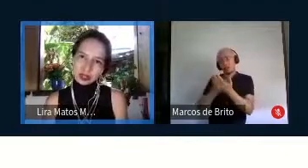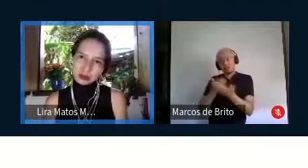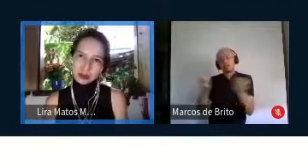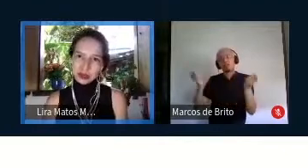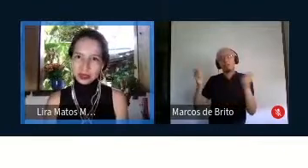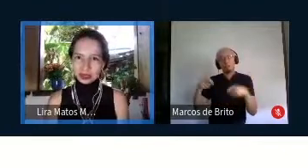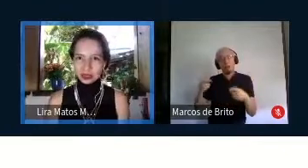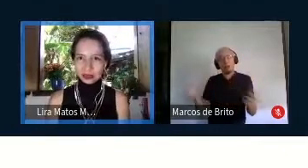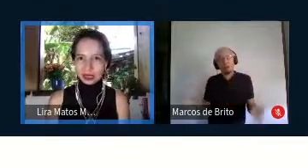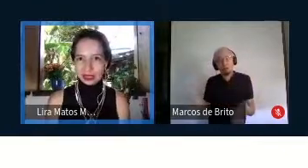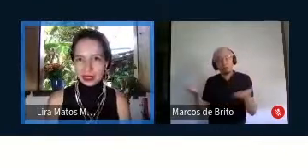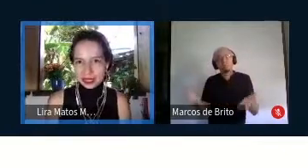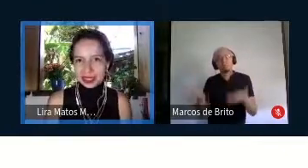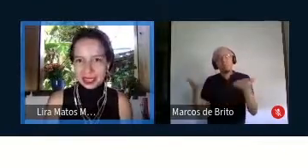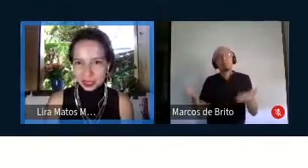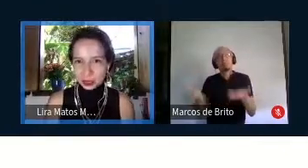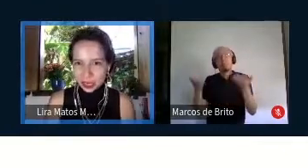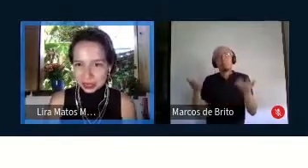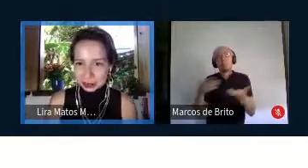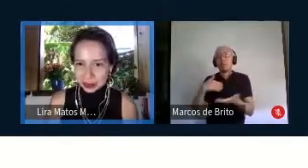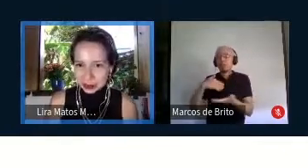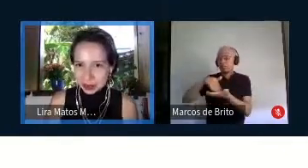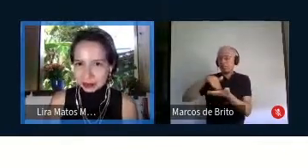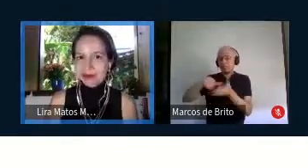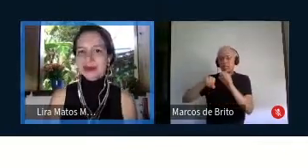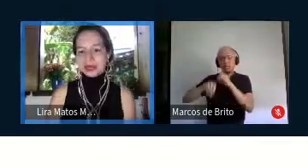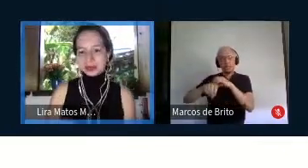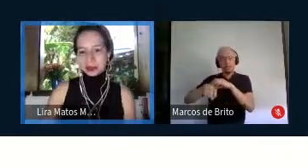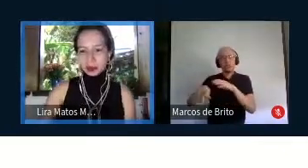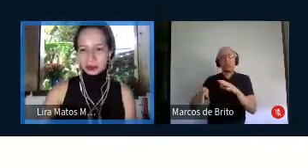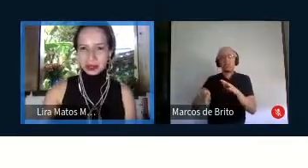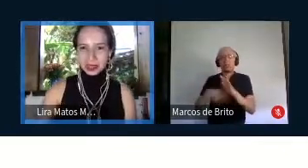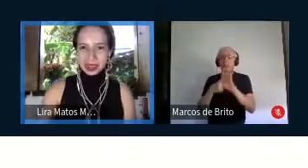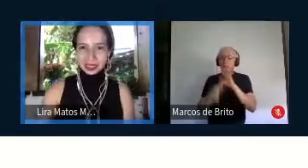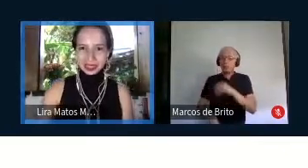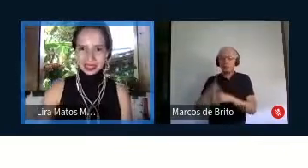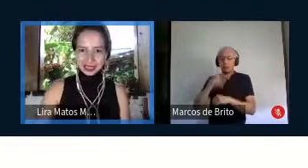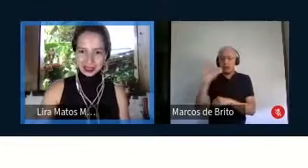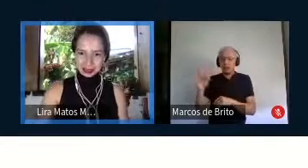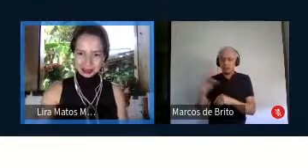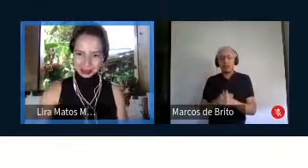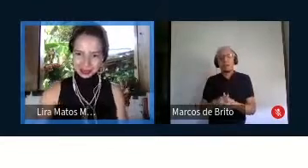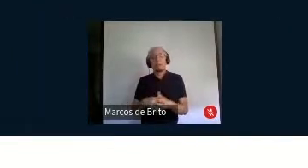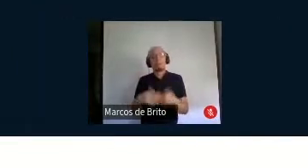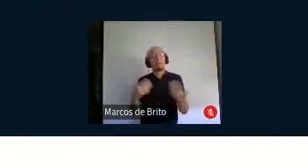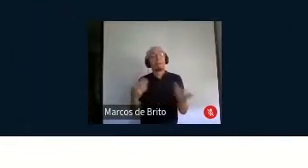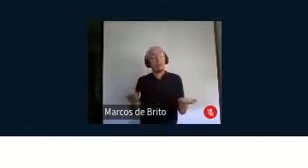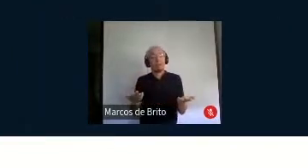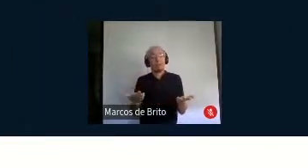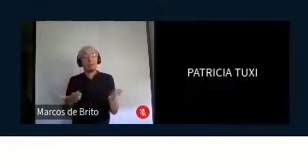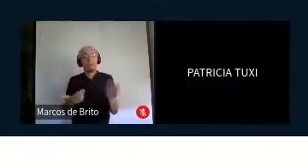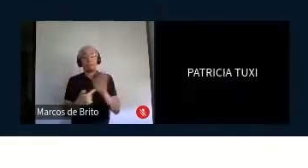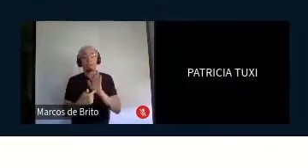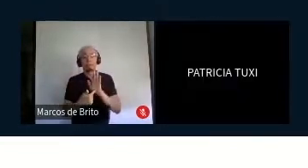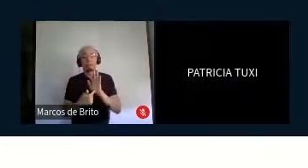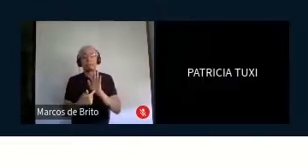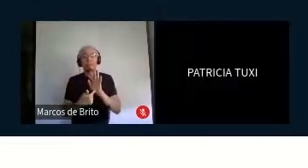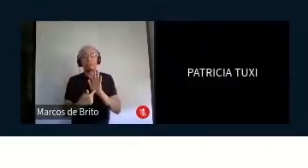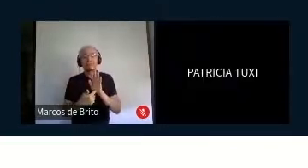uma contribuição muito grande para a Secretaria de Educação também. Bom, aqui estão.